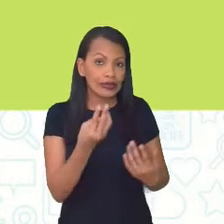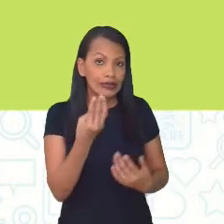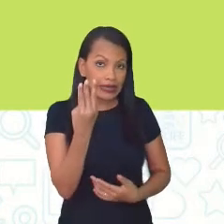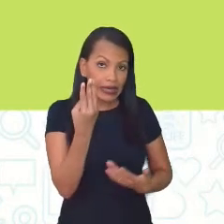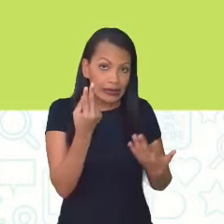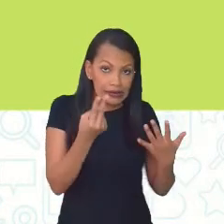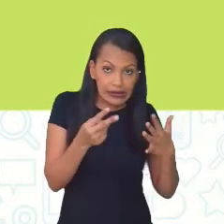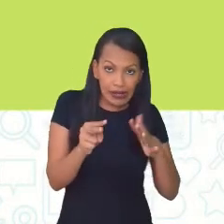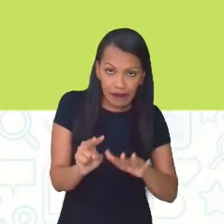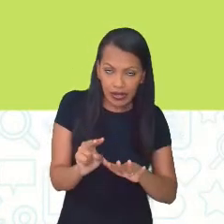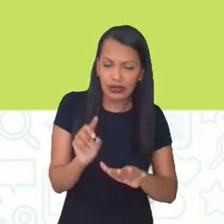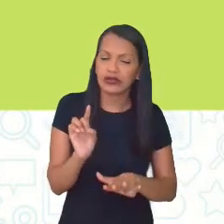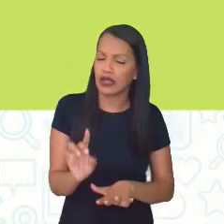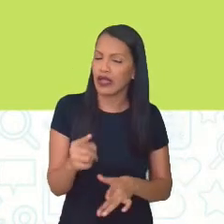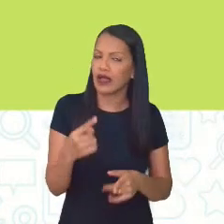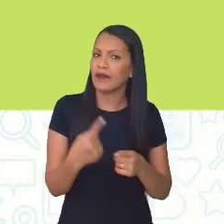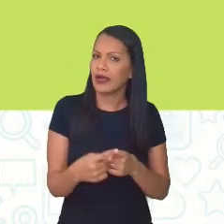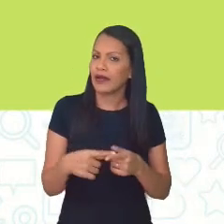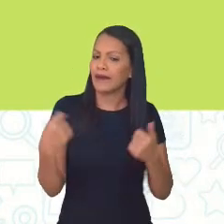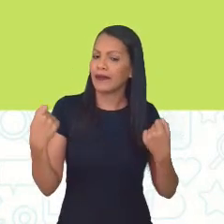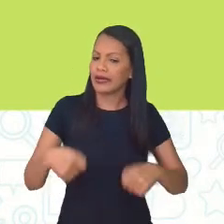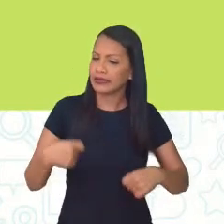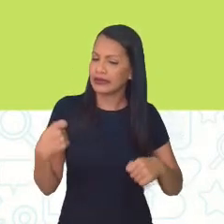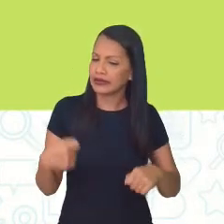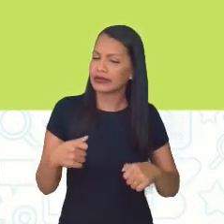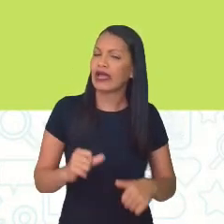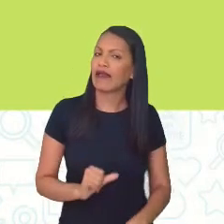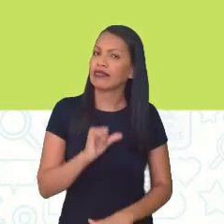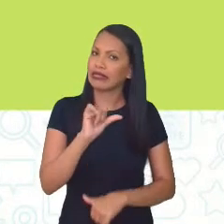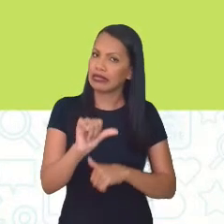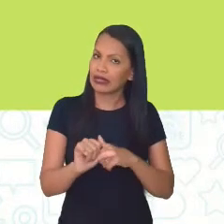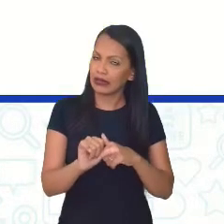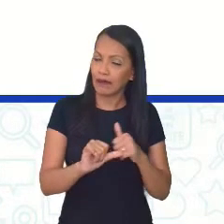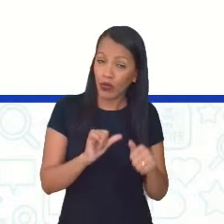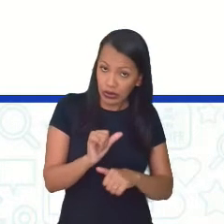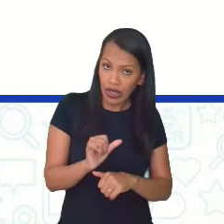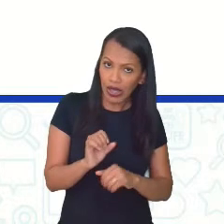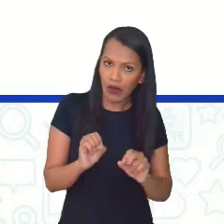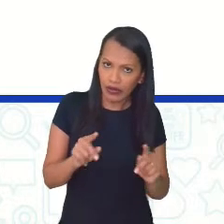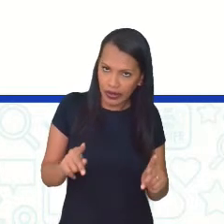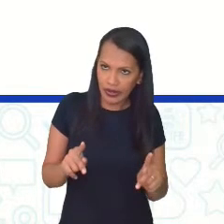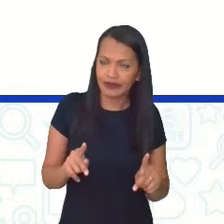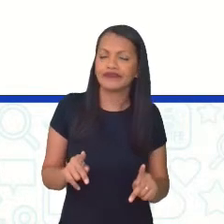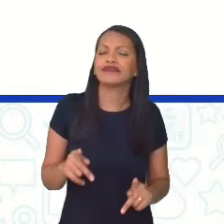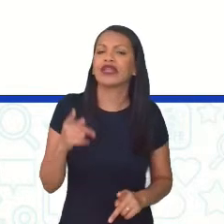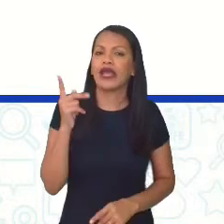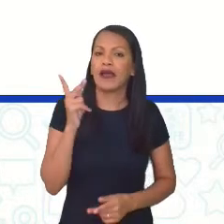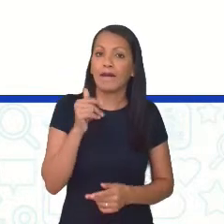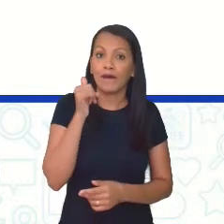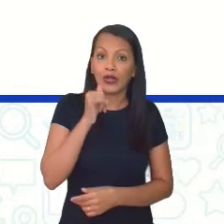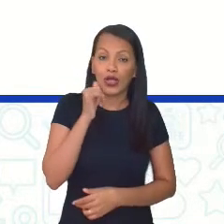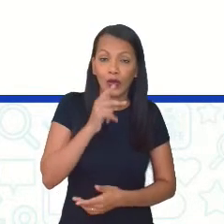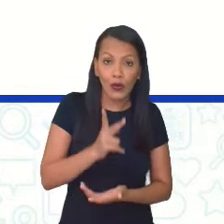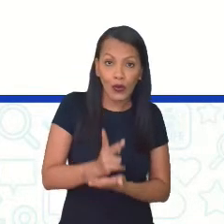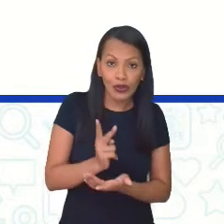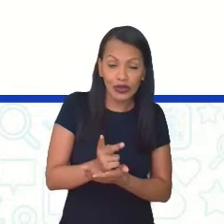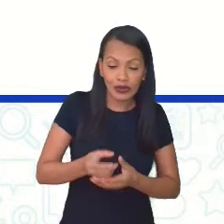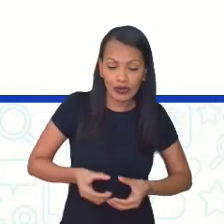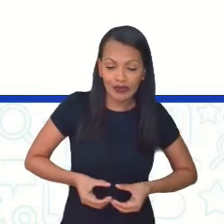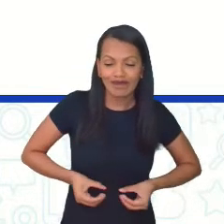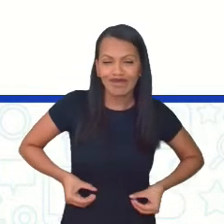tem que ser retirado para a mulher ovular e menstruar. No caso, a mulher continua ovulando ali.